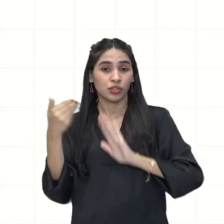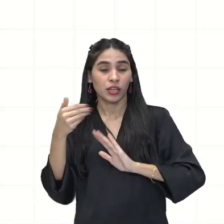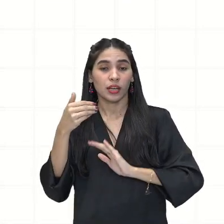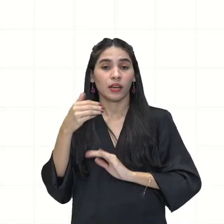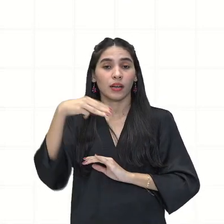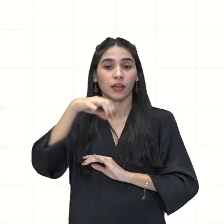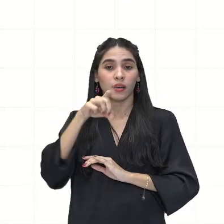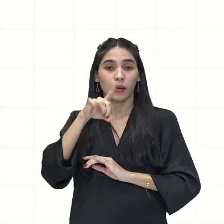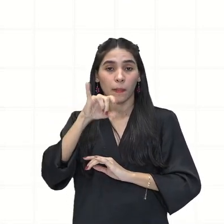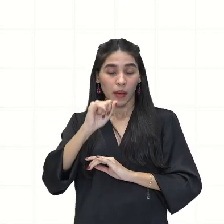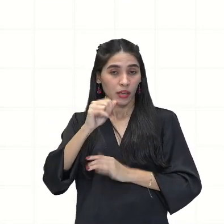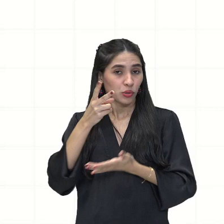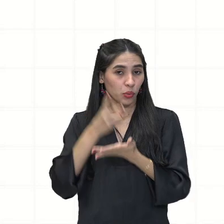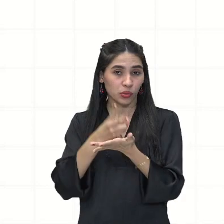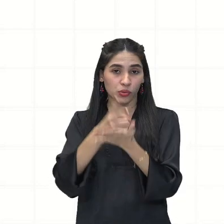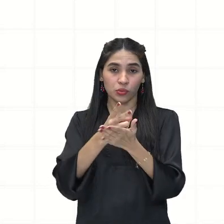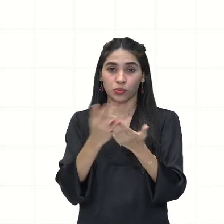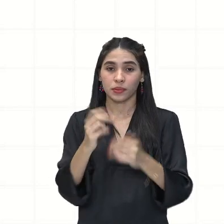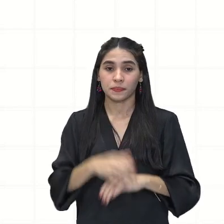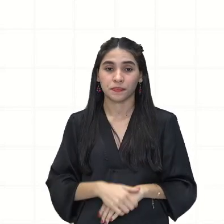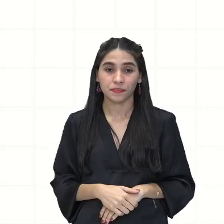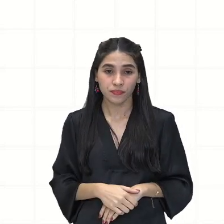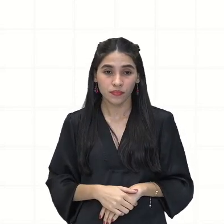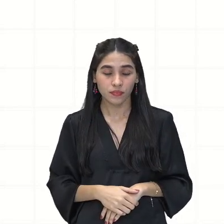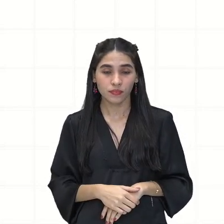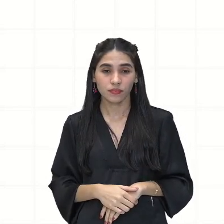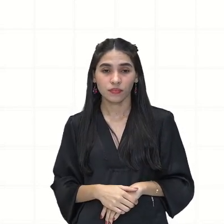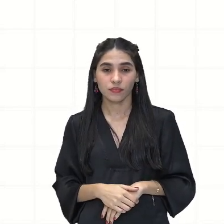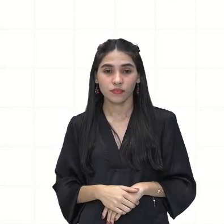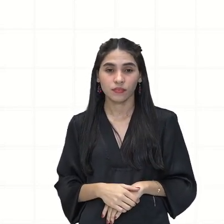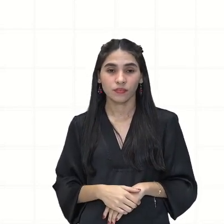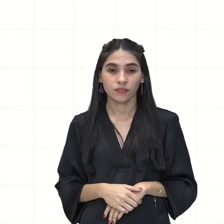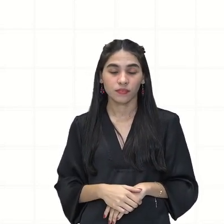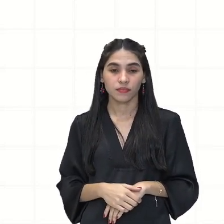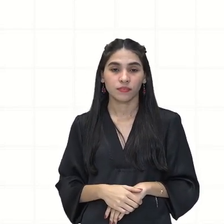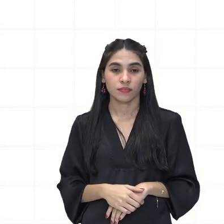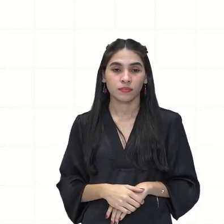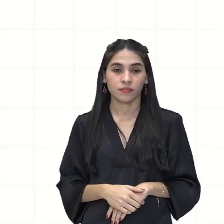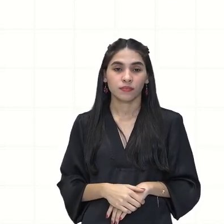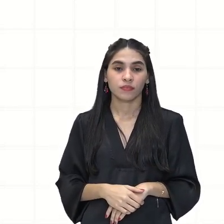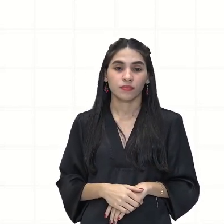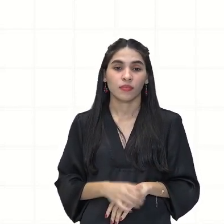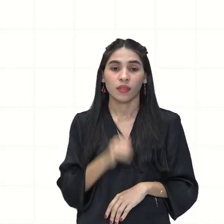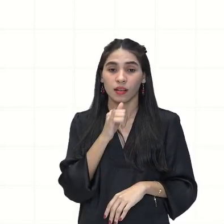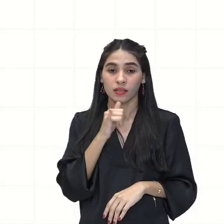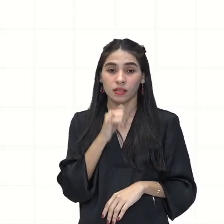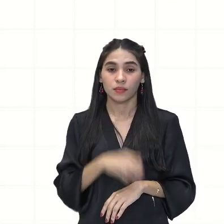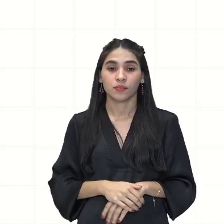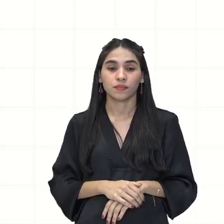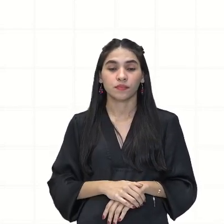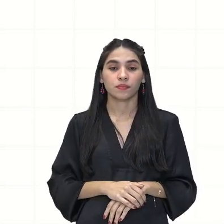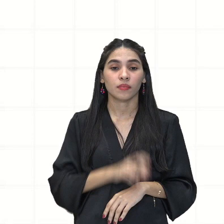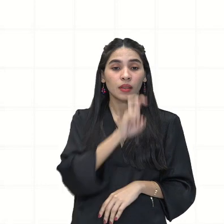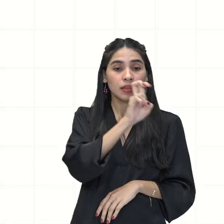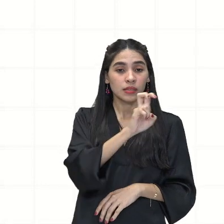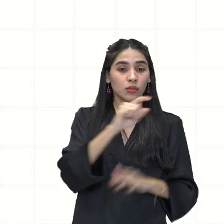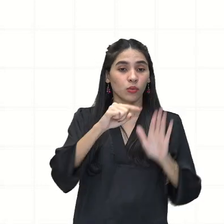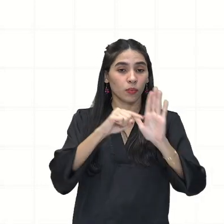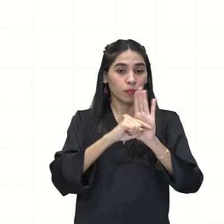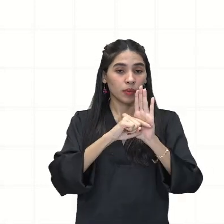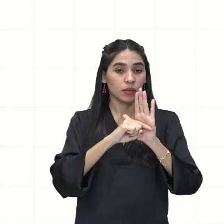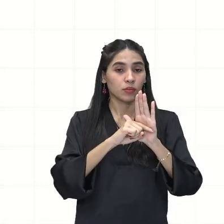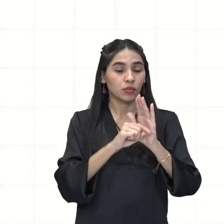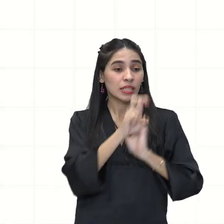E assim subsequente, certo? Então, vamos voltar para cá para você entender. Olha, nota menos a média,